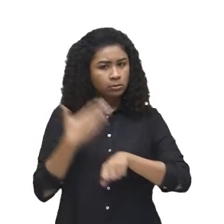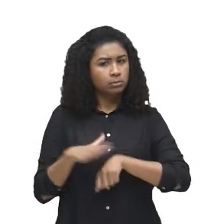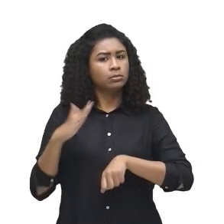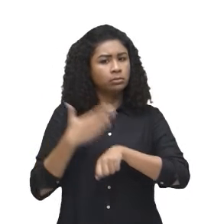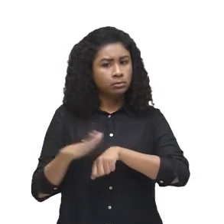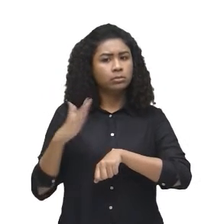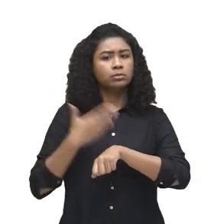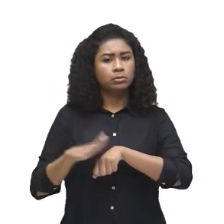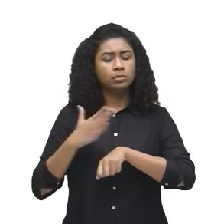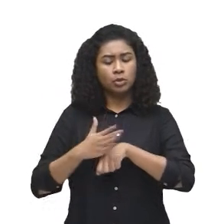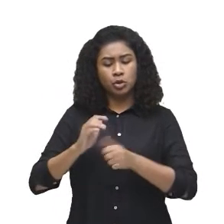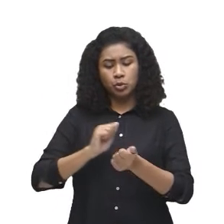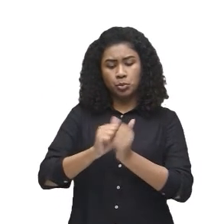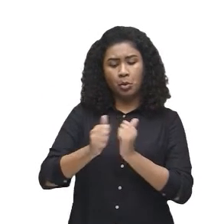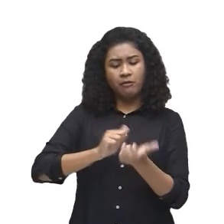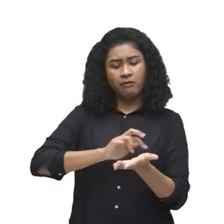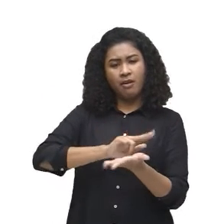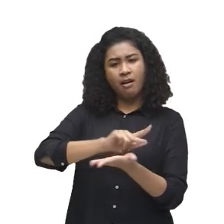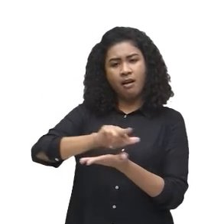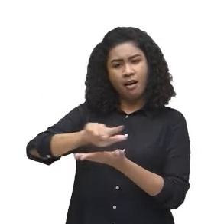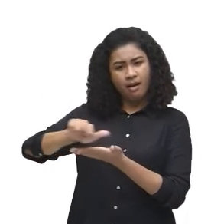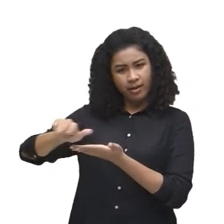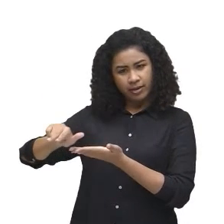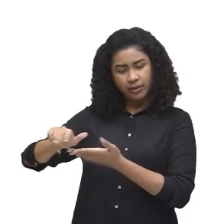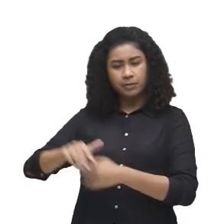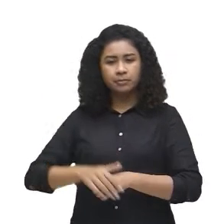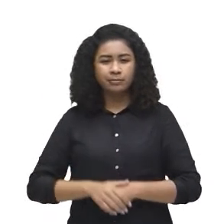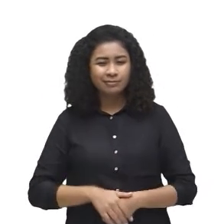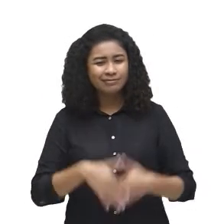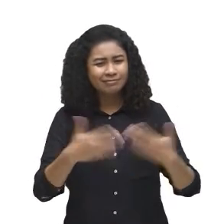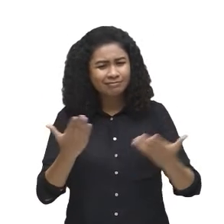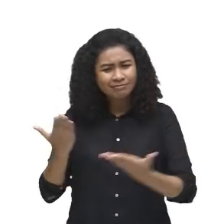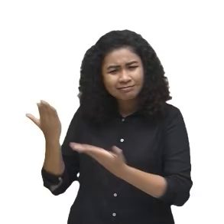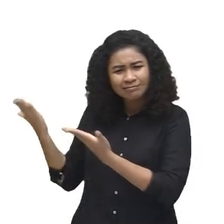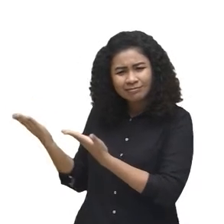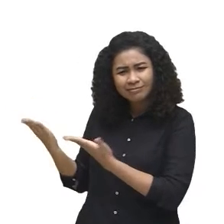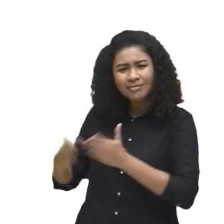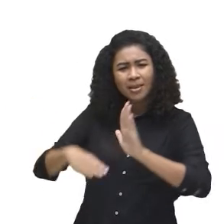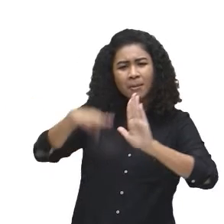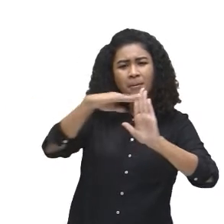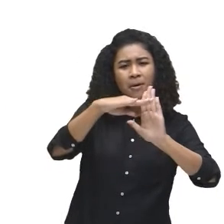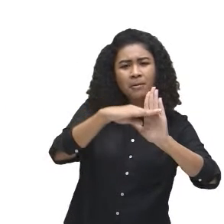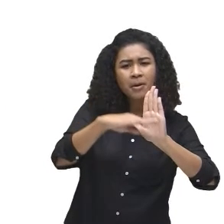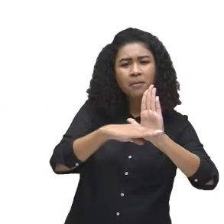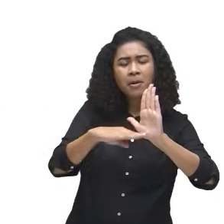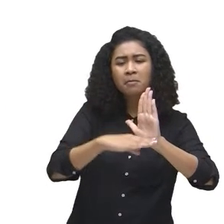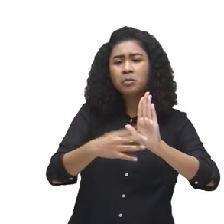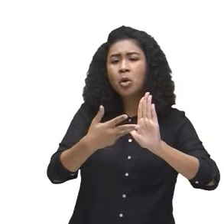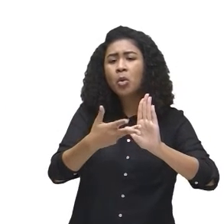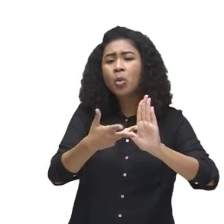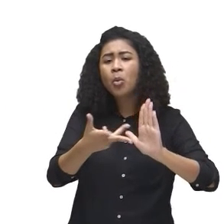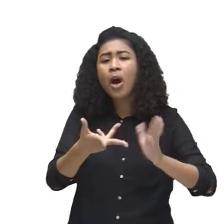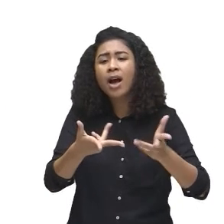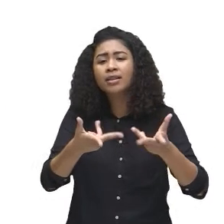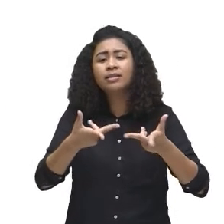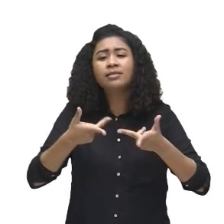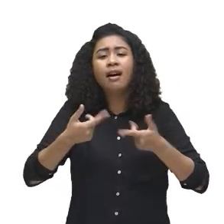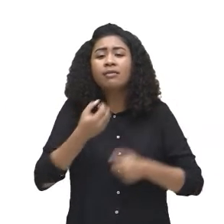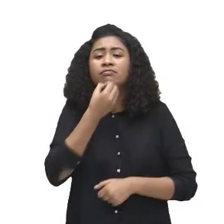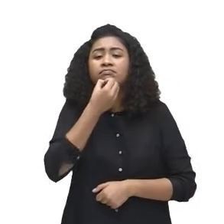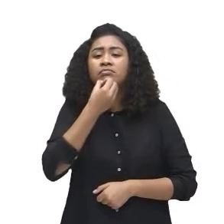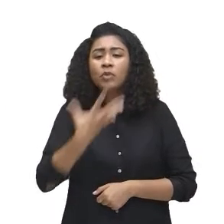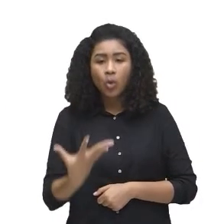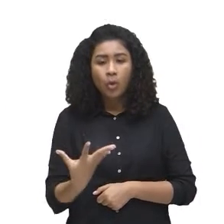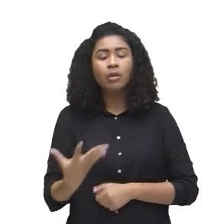os benefícios que traz as lutas como uma prática corporal. E aí nós falamos aqui, eu citei